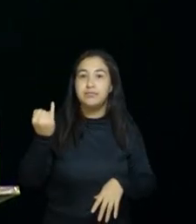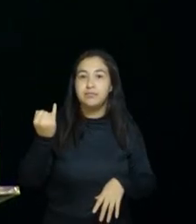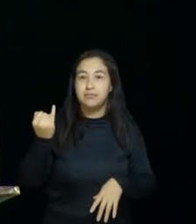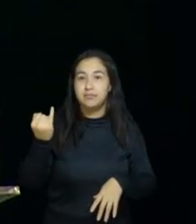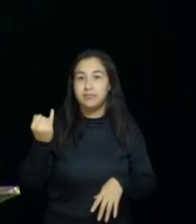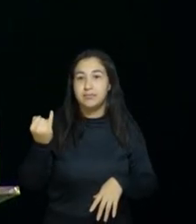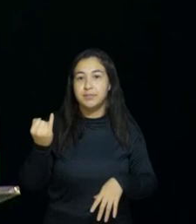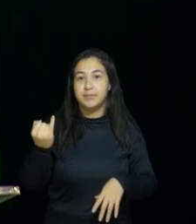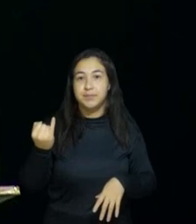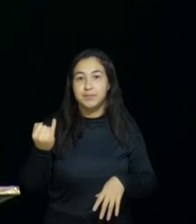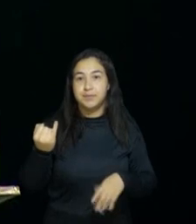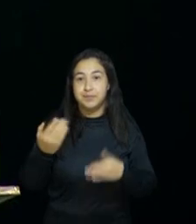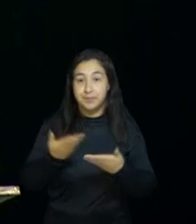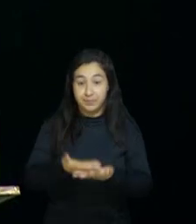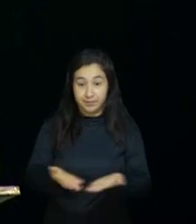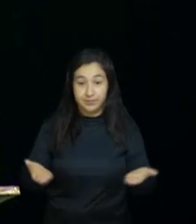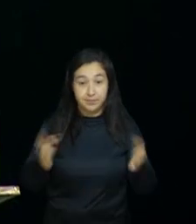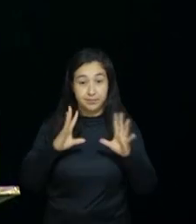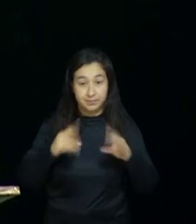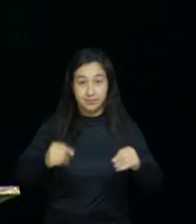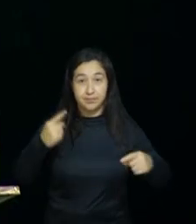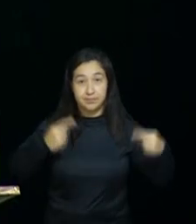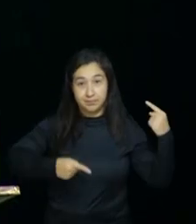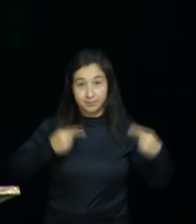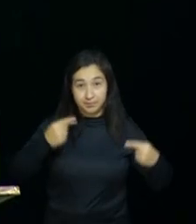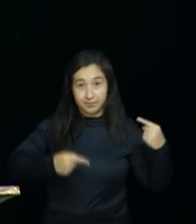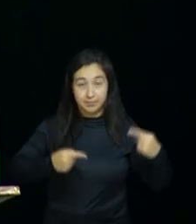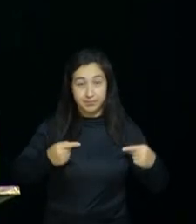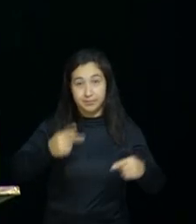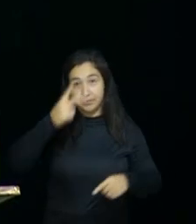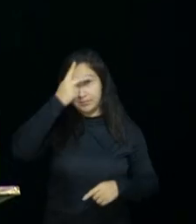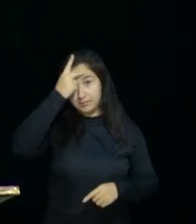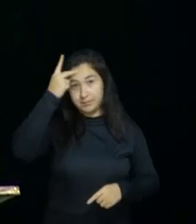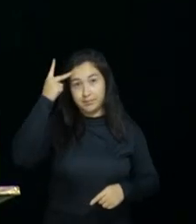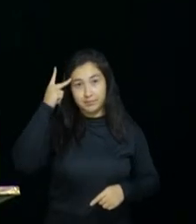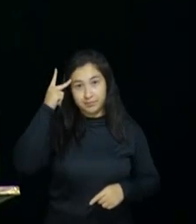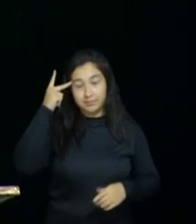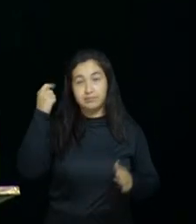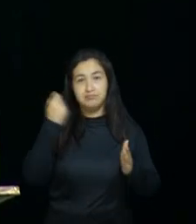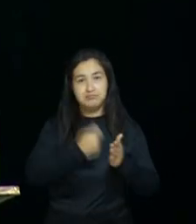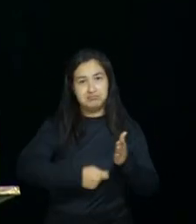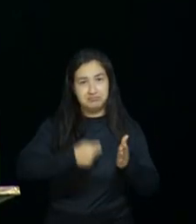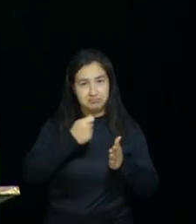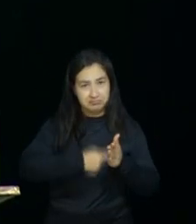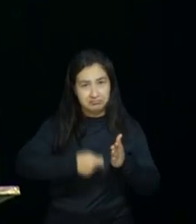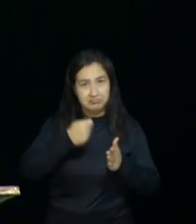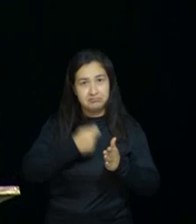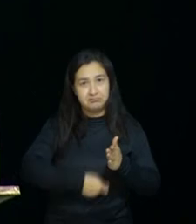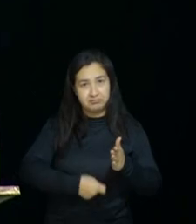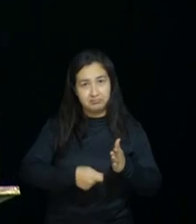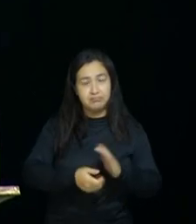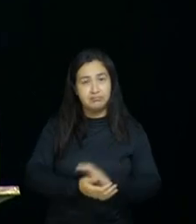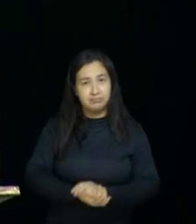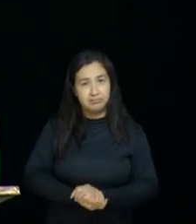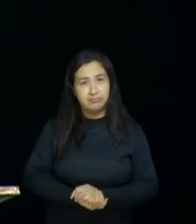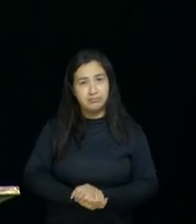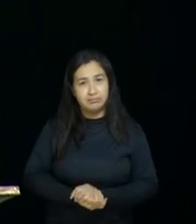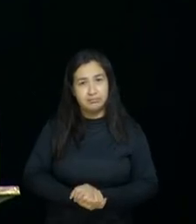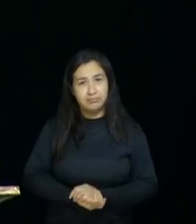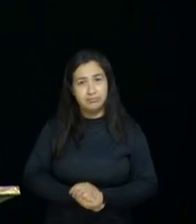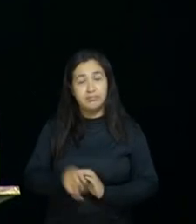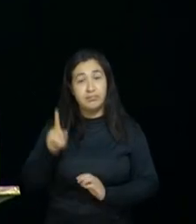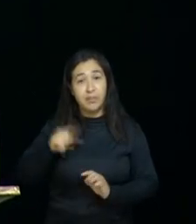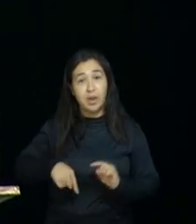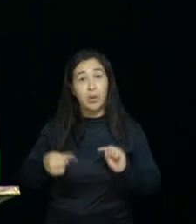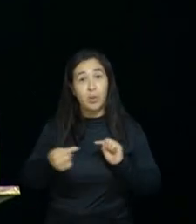termos os nossos agentes políticos. Temos pessoas lutando por aquilo que é o